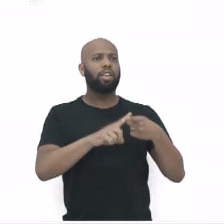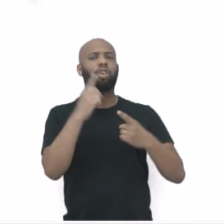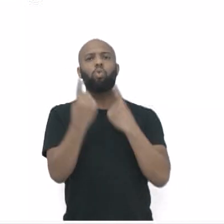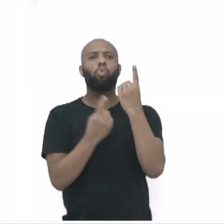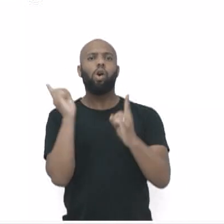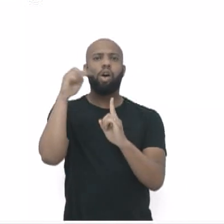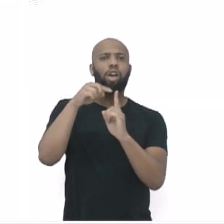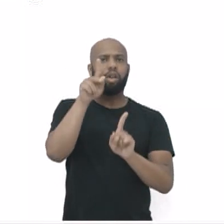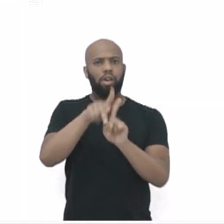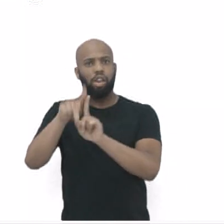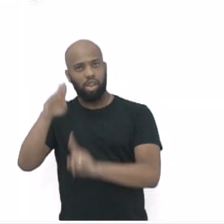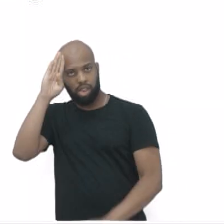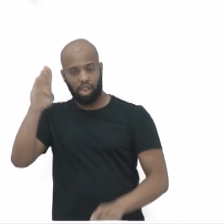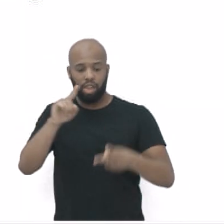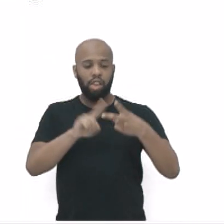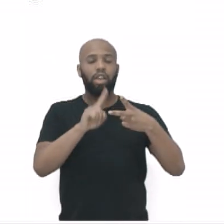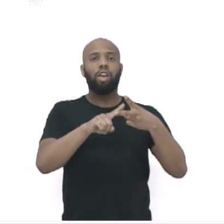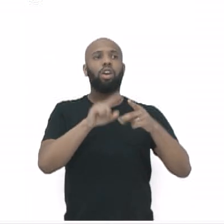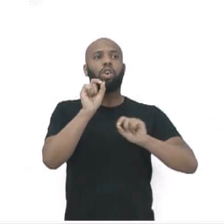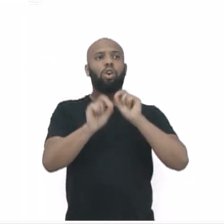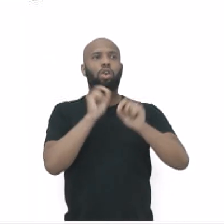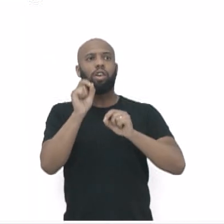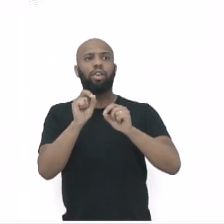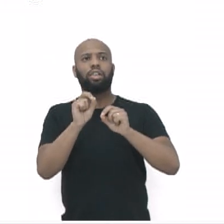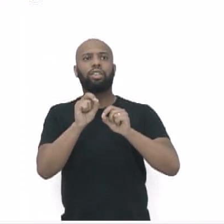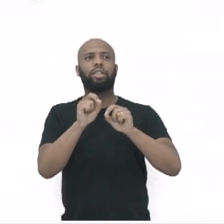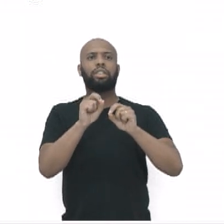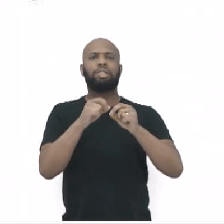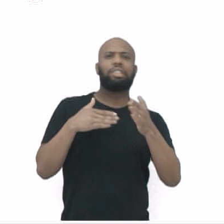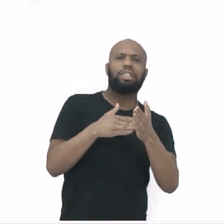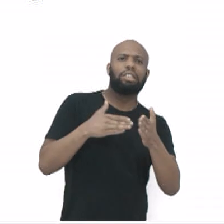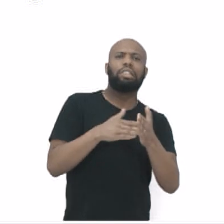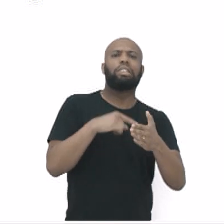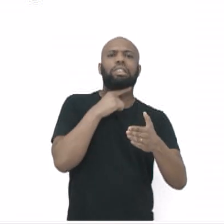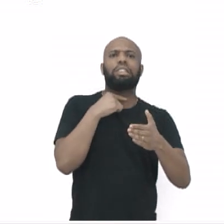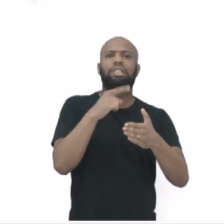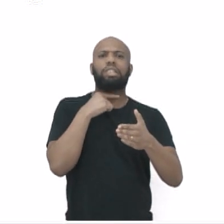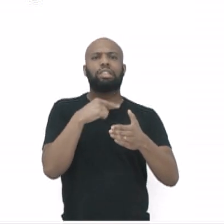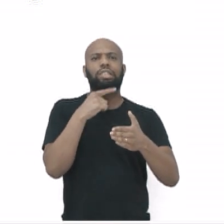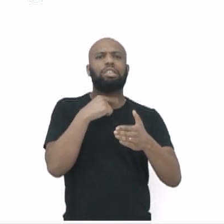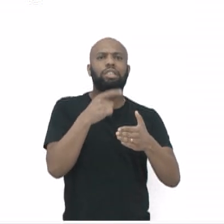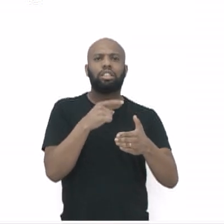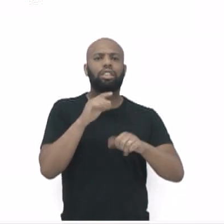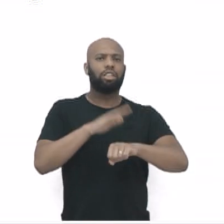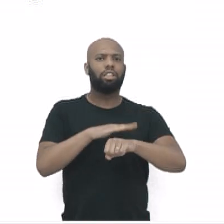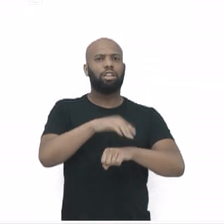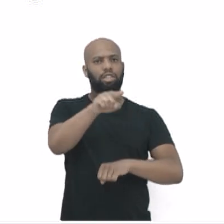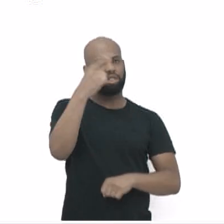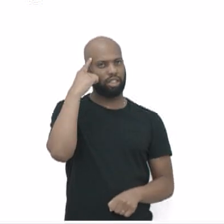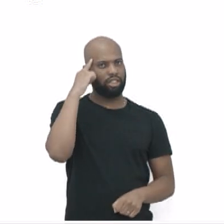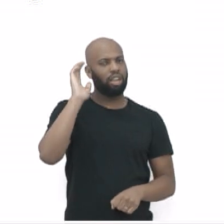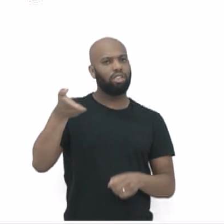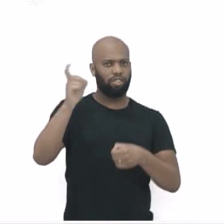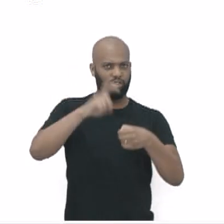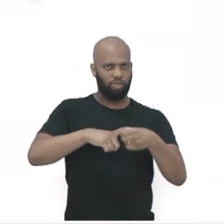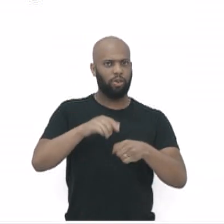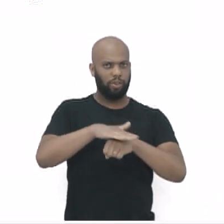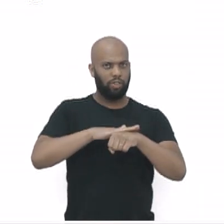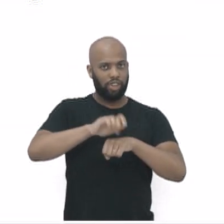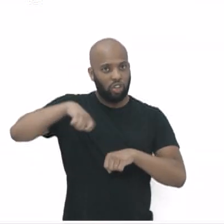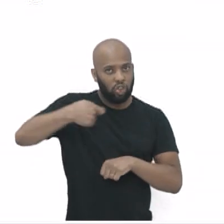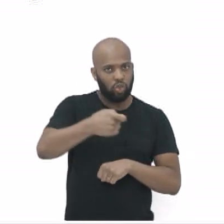didática. Veja, a classificação remete à origem da força da oposição. Um conflito é uma oposição, alguém se